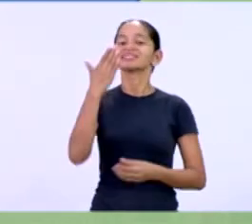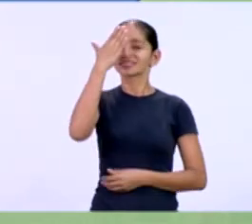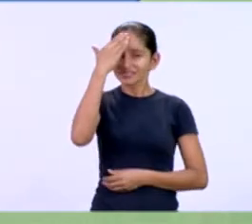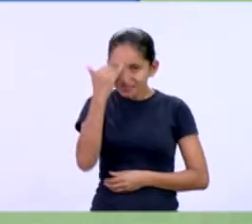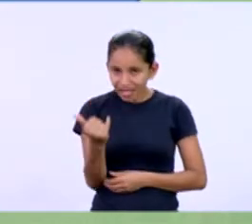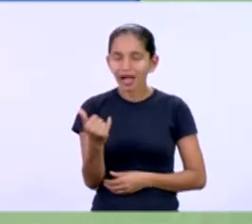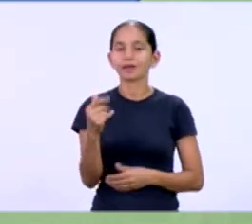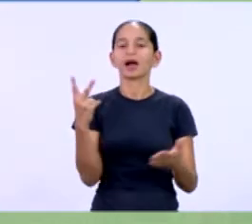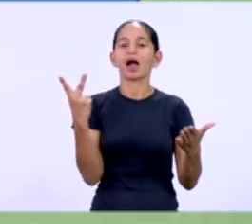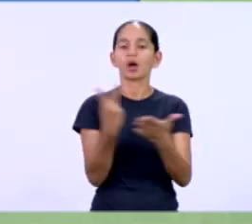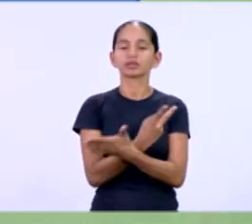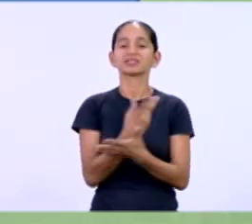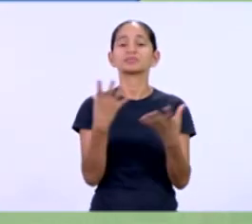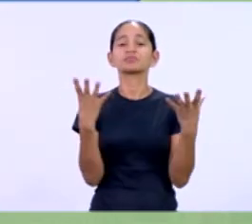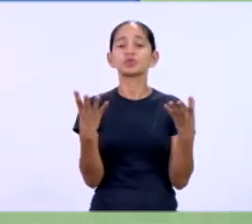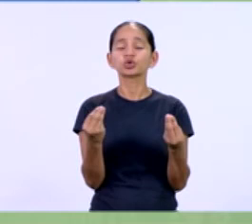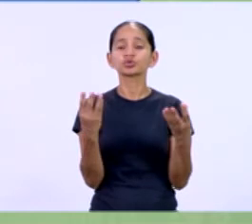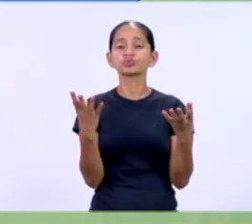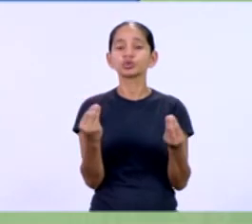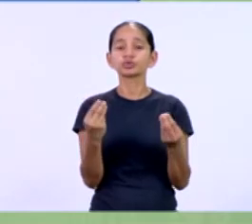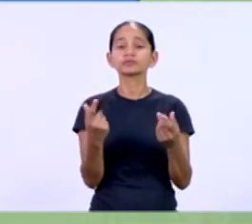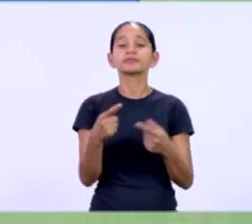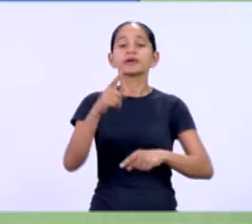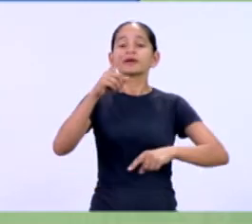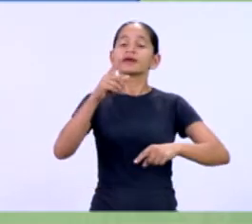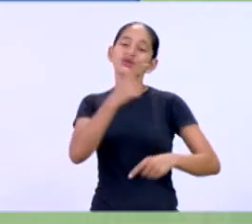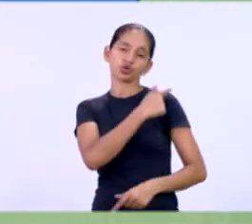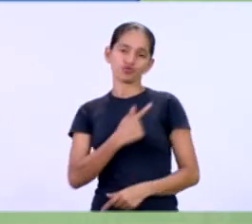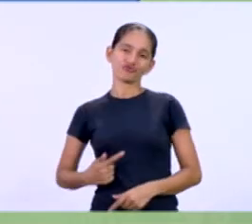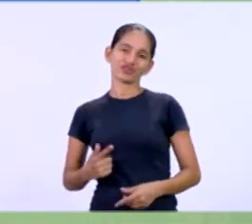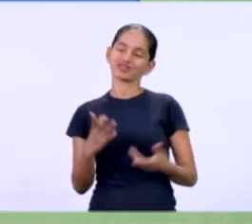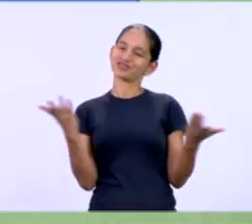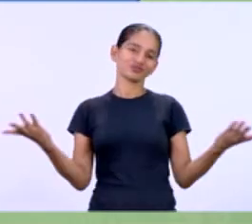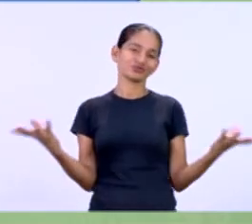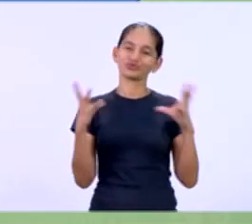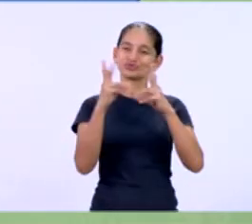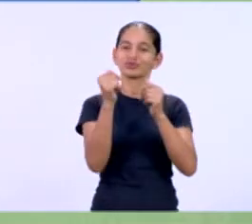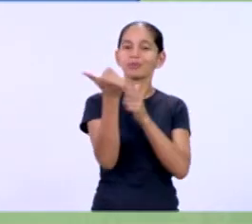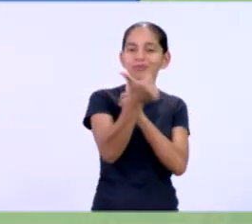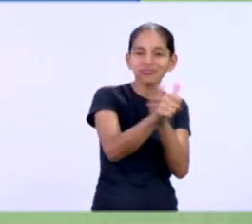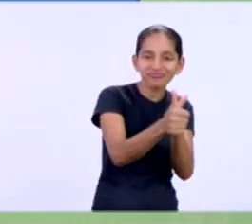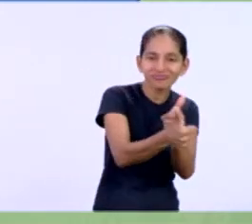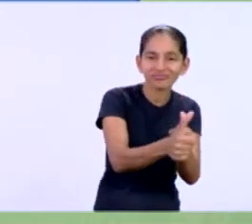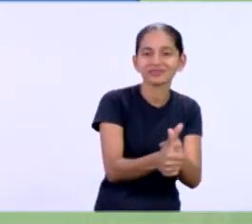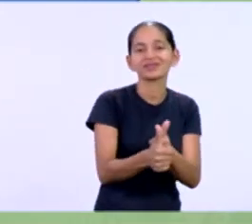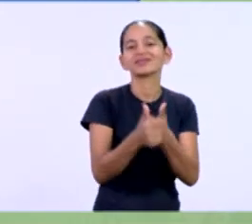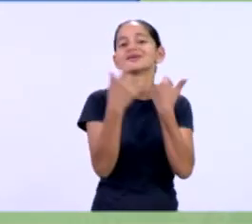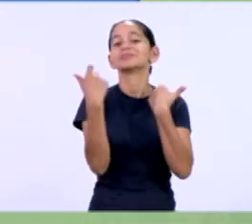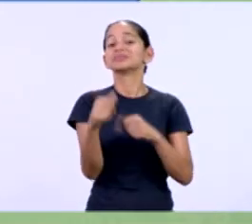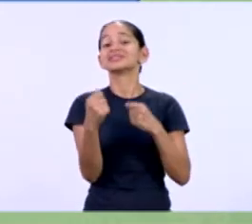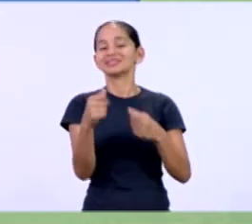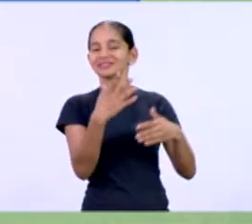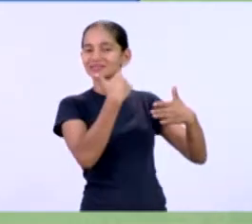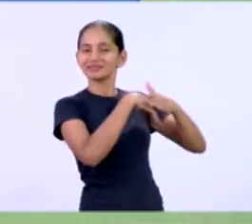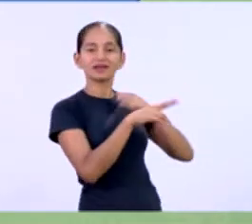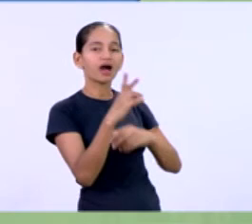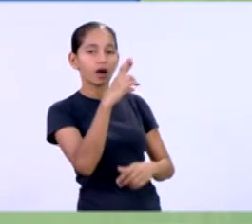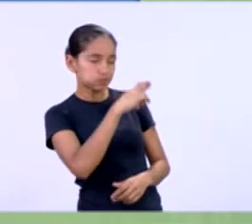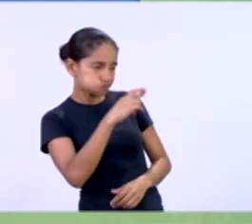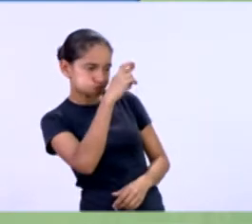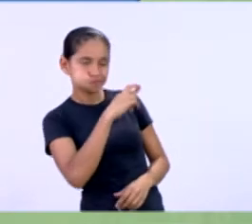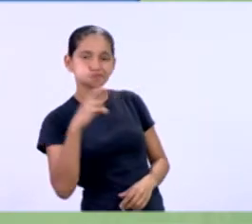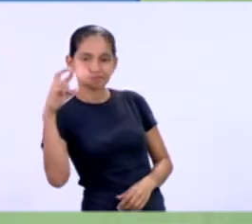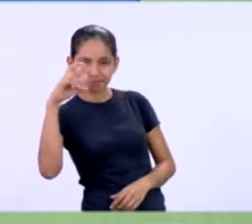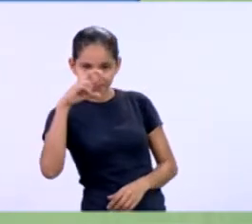também, isso acontece muito na questão pública também, esse acompanhamento do estoque mais profundo